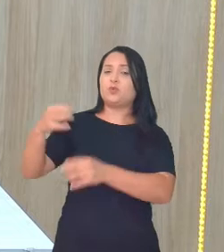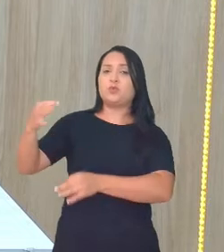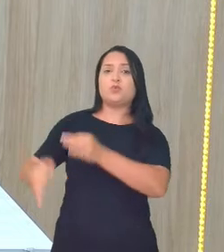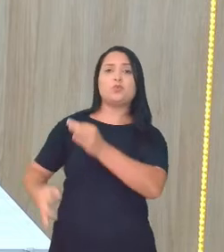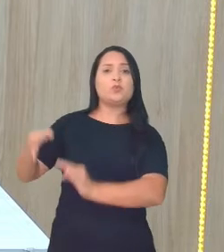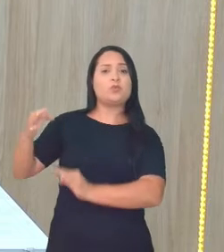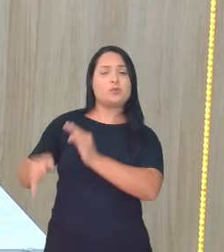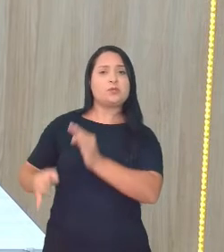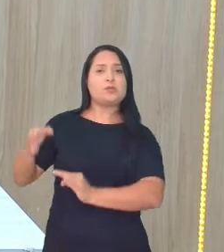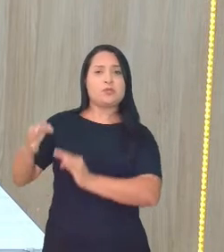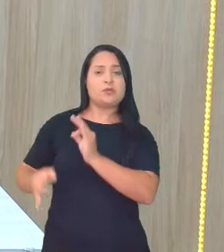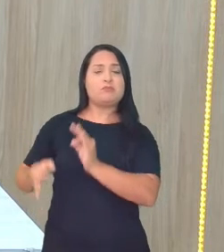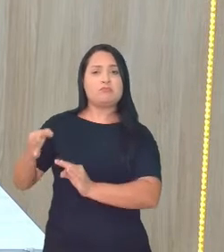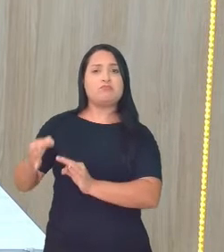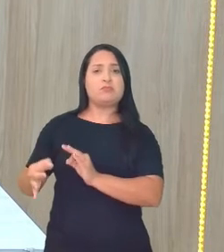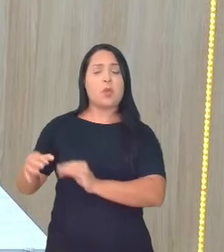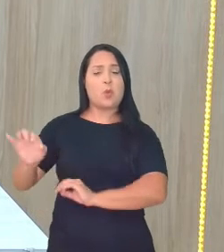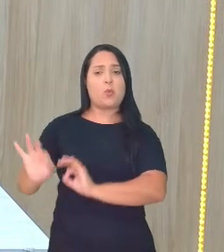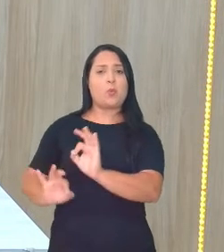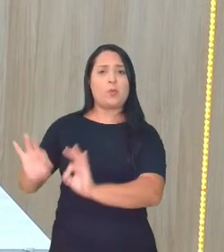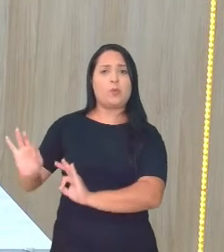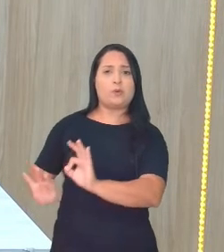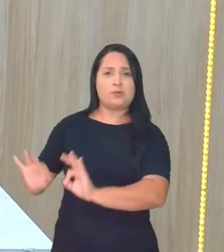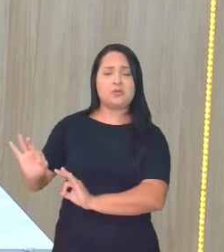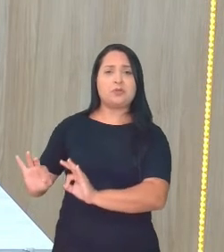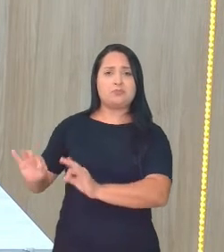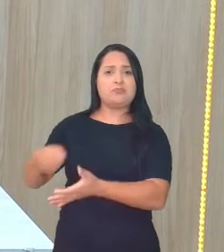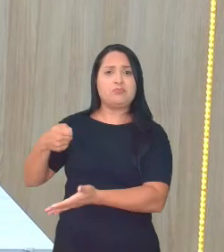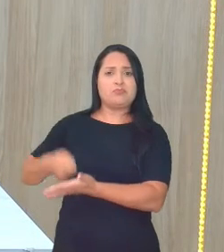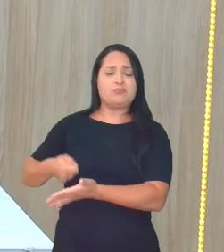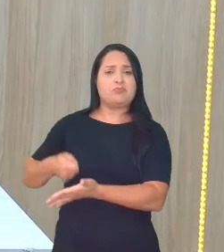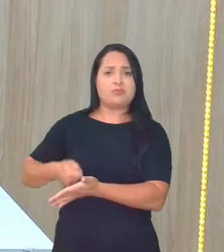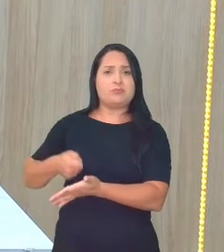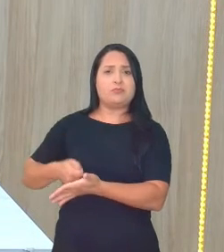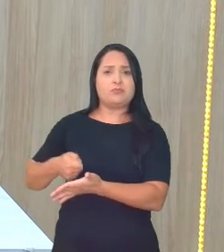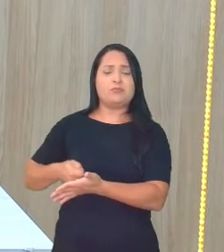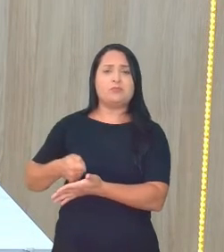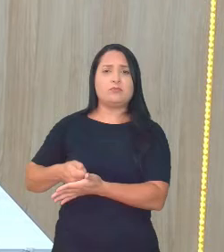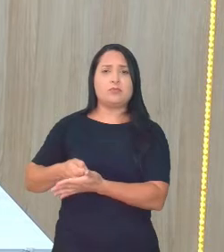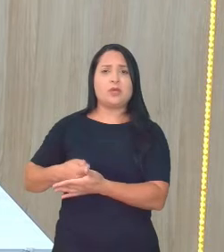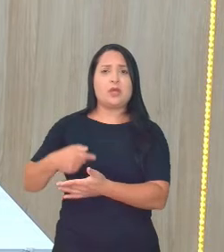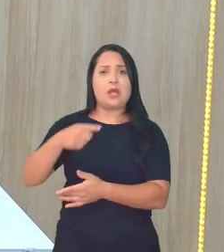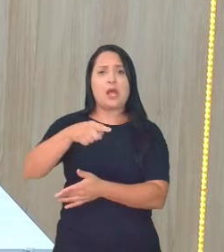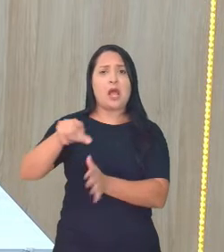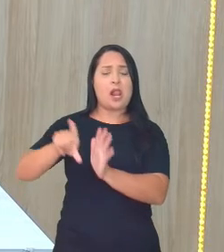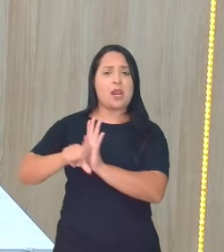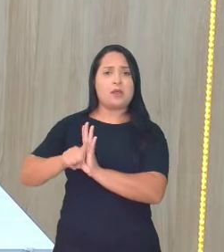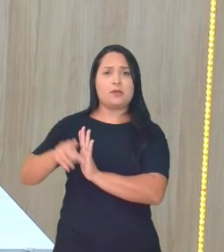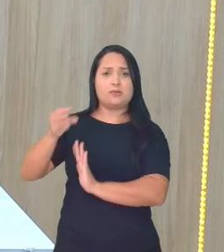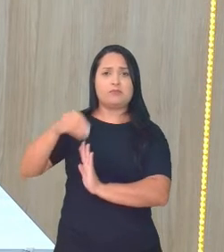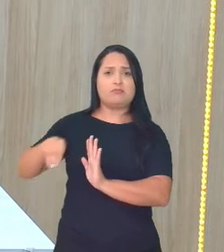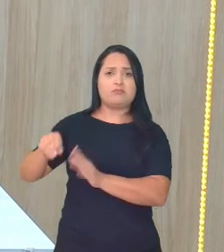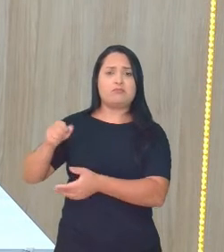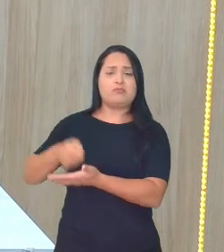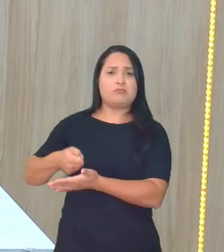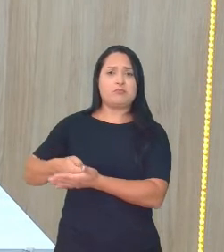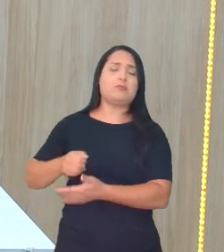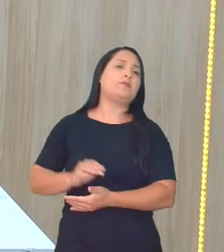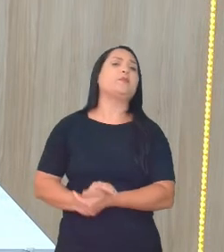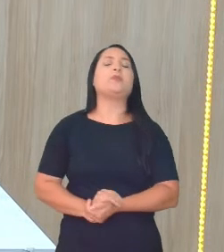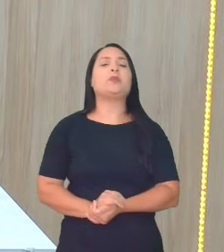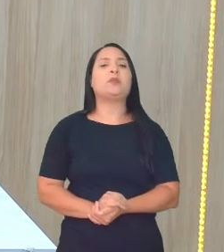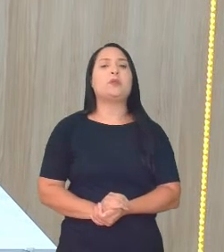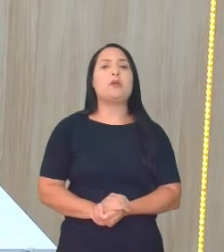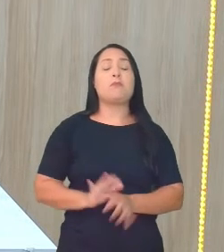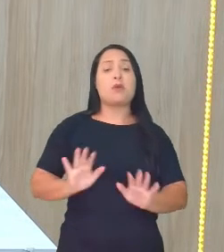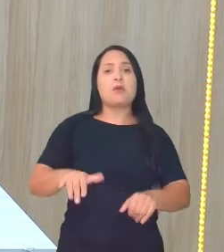do judiciário, né, que vai organizar ali o cumprimento dessas leis. Porém,